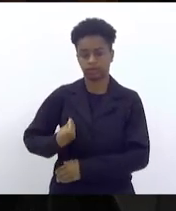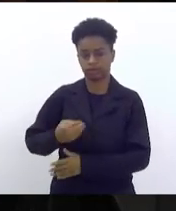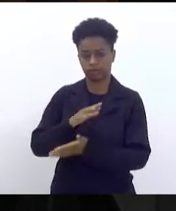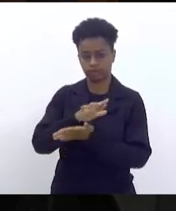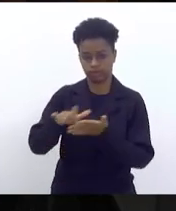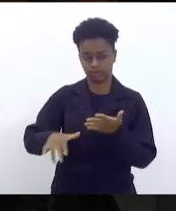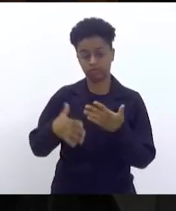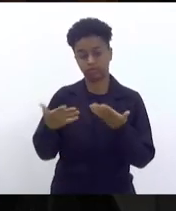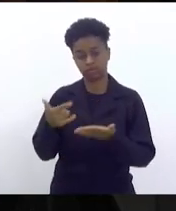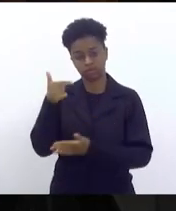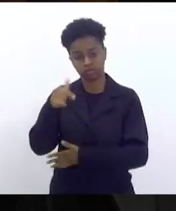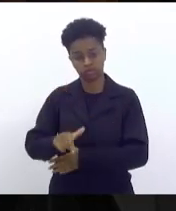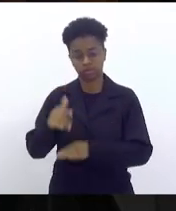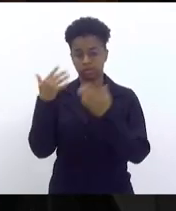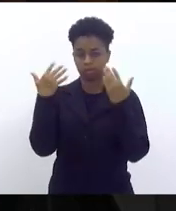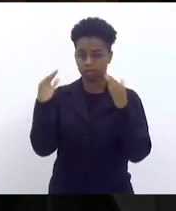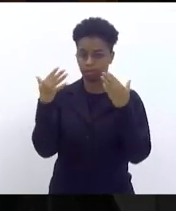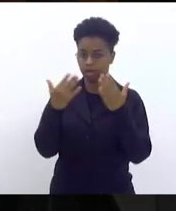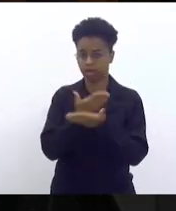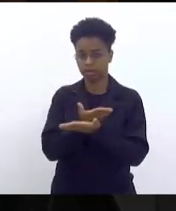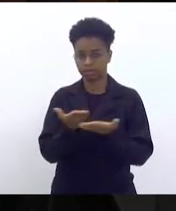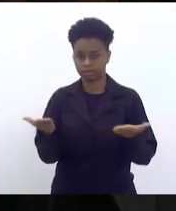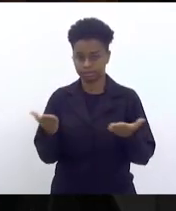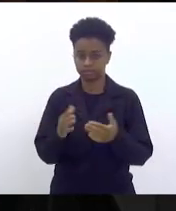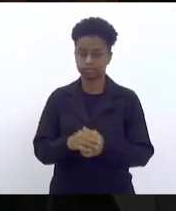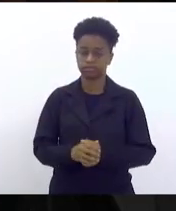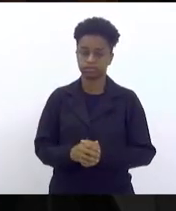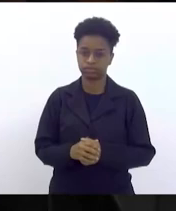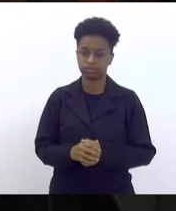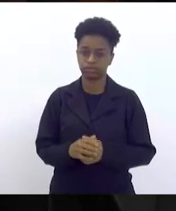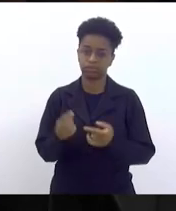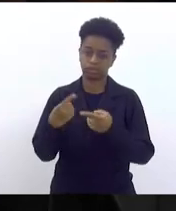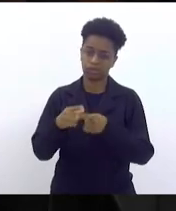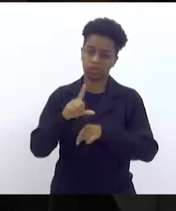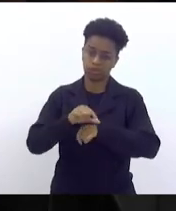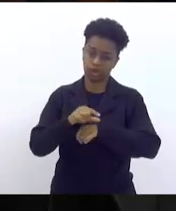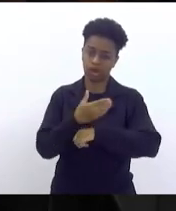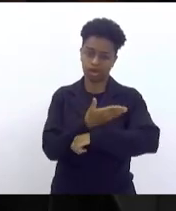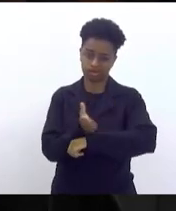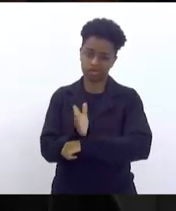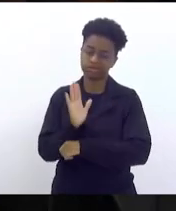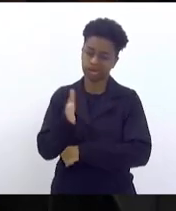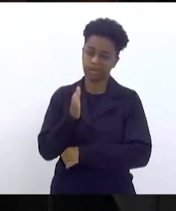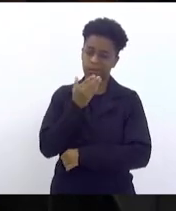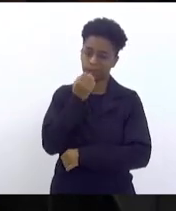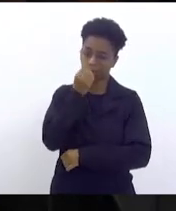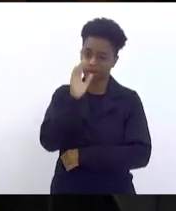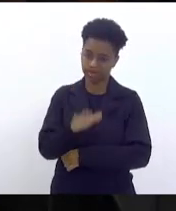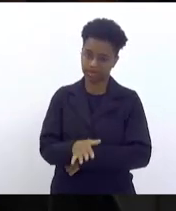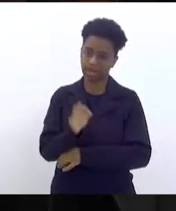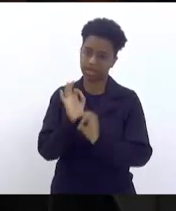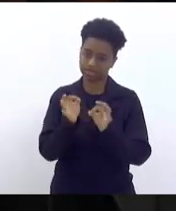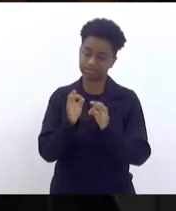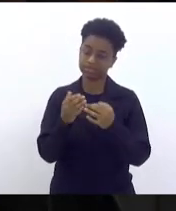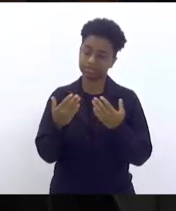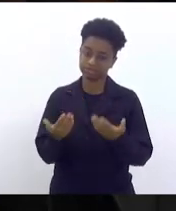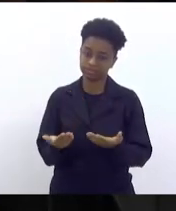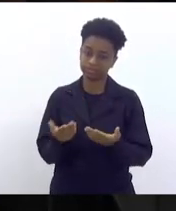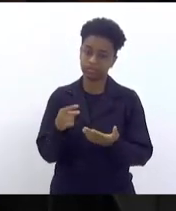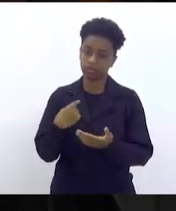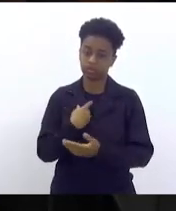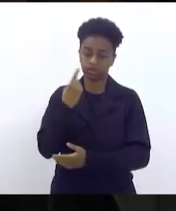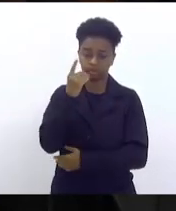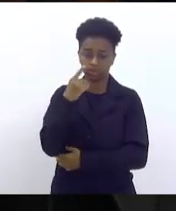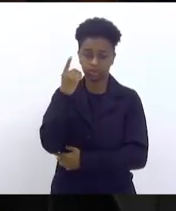mais uma vez parabenizo aqui por causa devido ao horário também bom dia não já Boa tarde né boa tarde ao